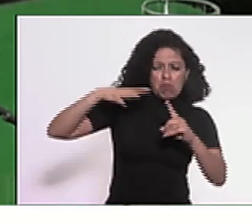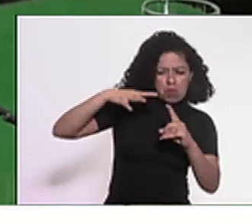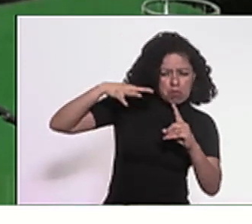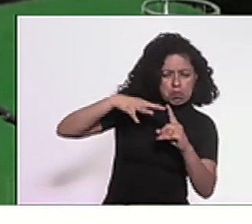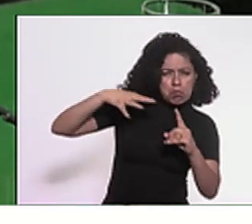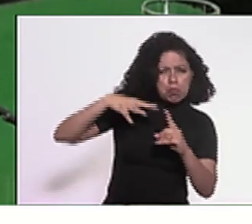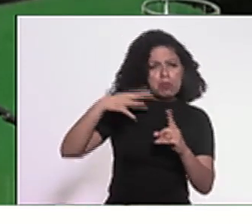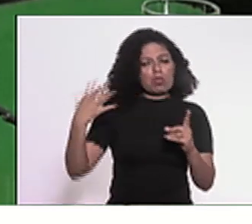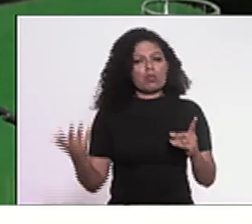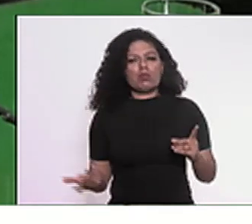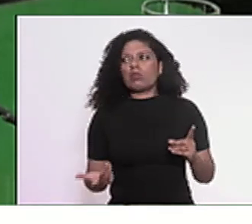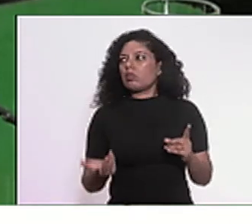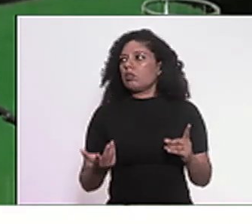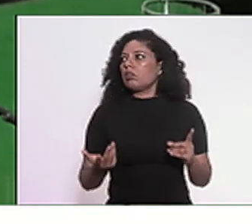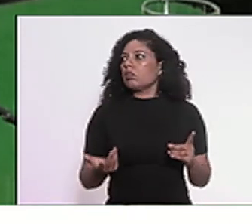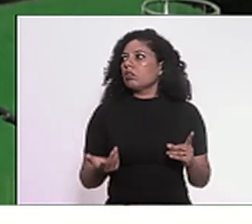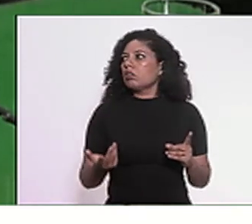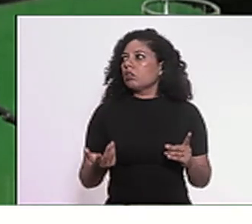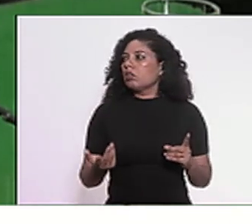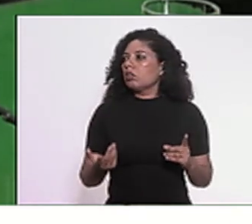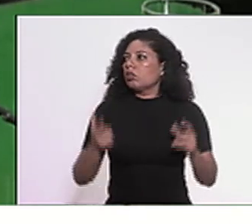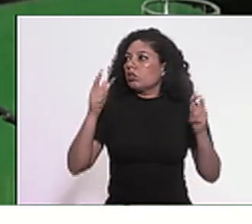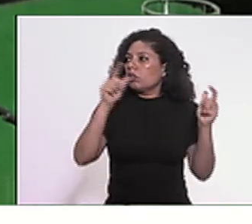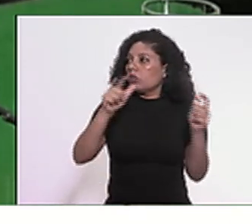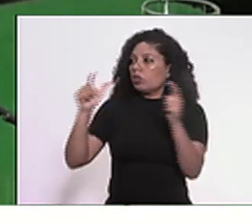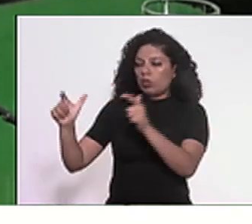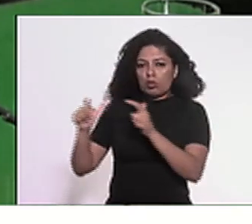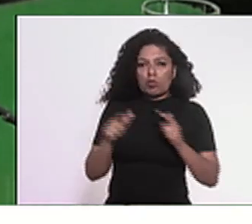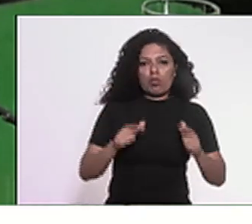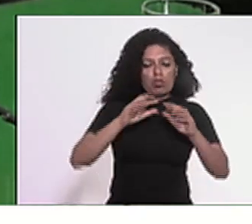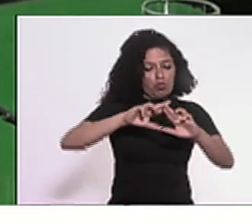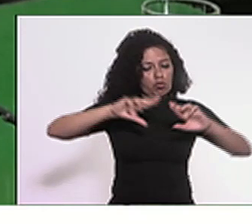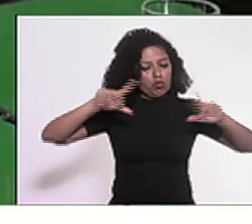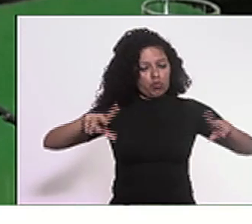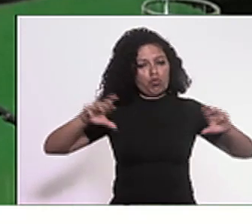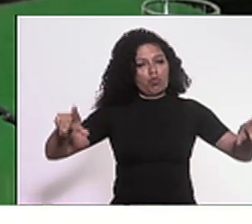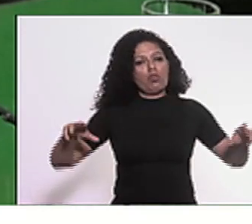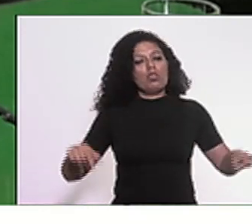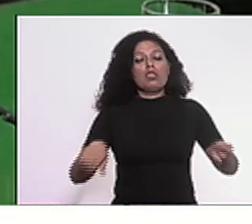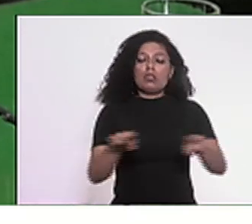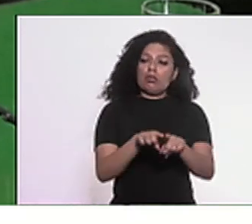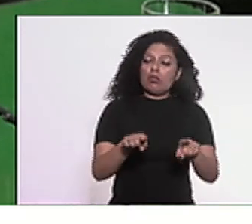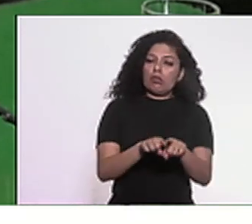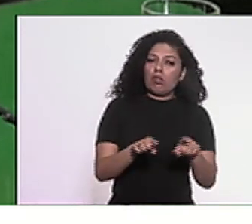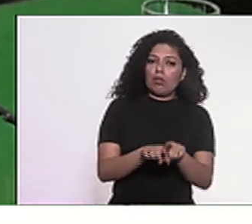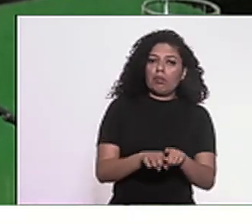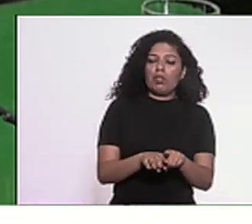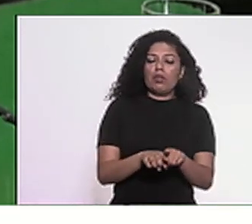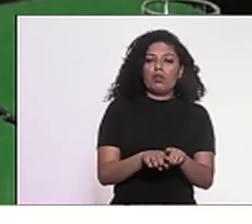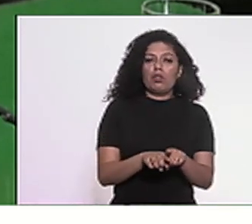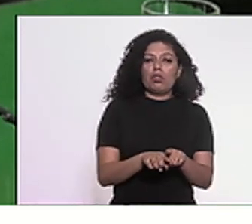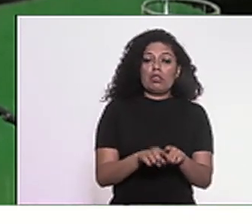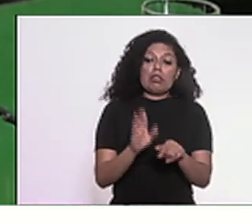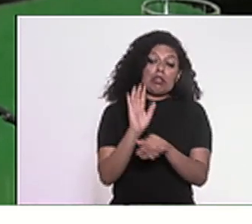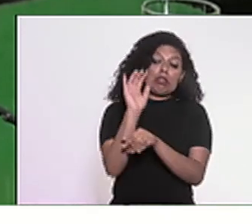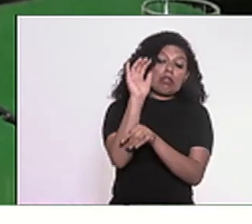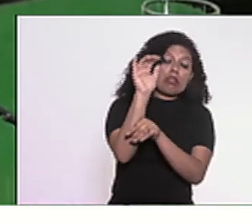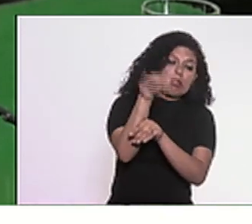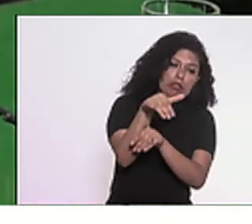nos ambientes, nas relações privadas, nos ambientes de trabalho, mas também nas relações